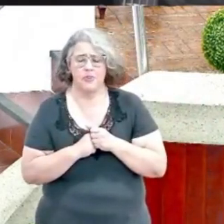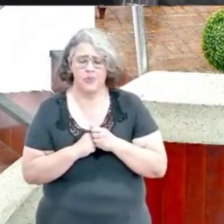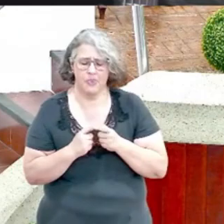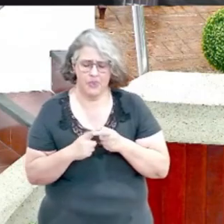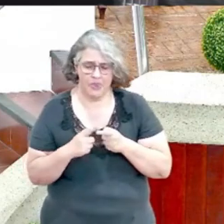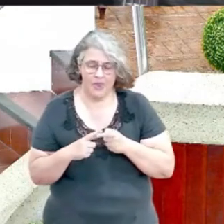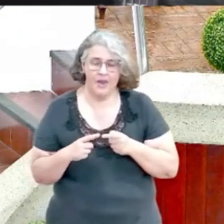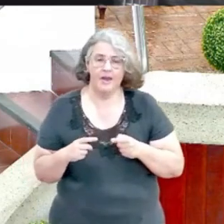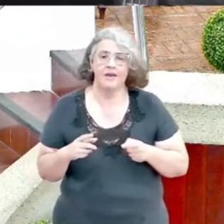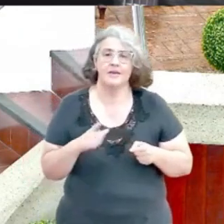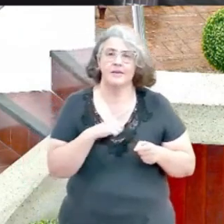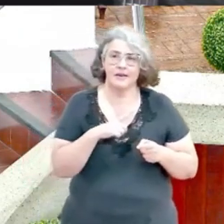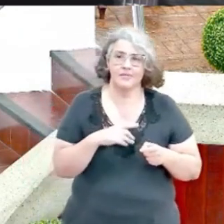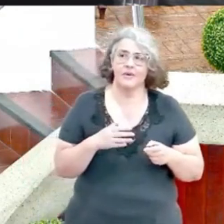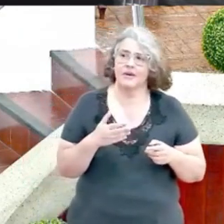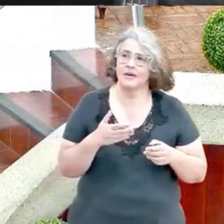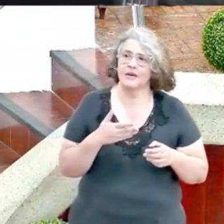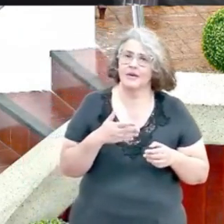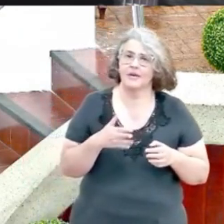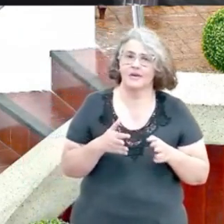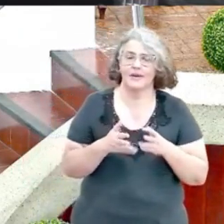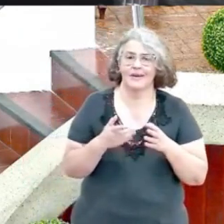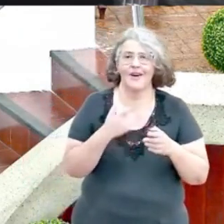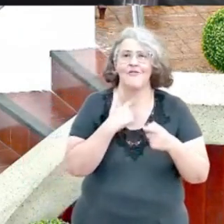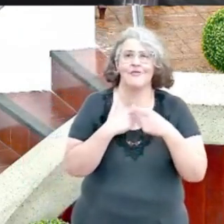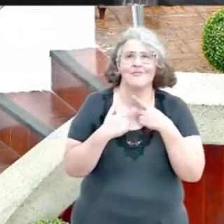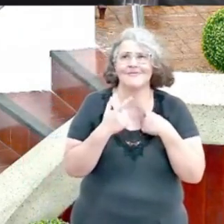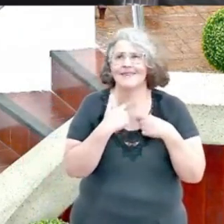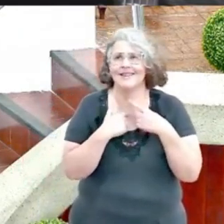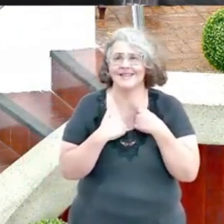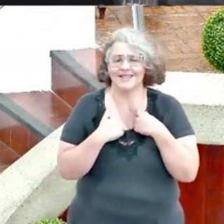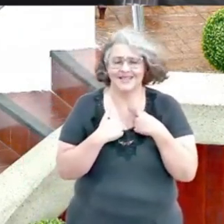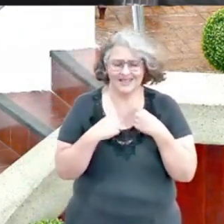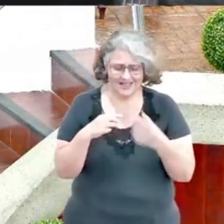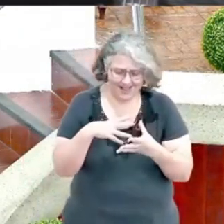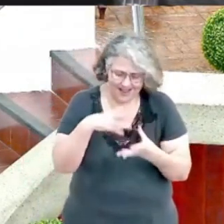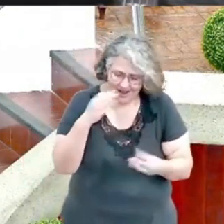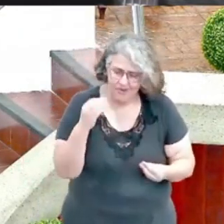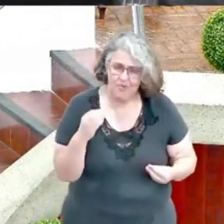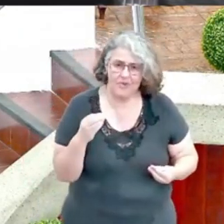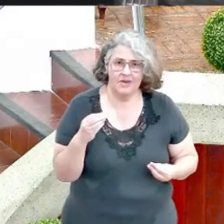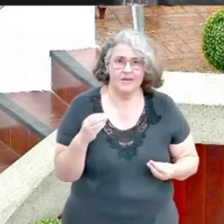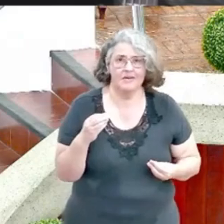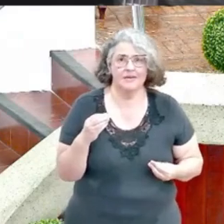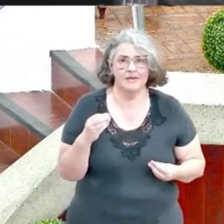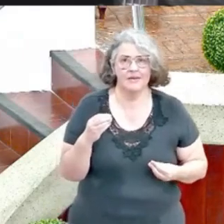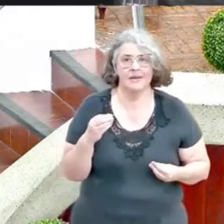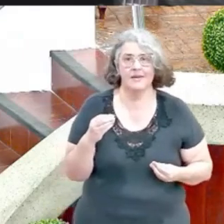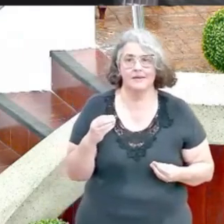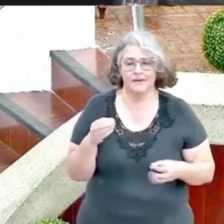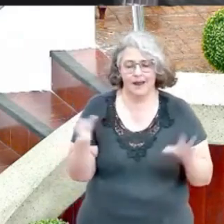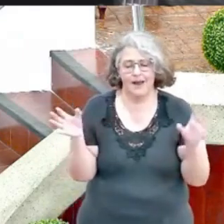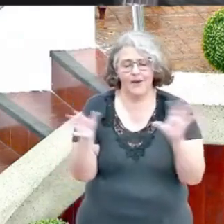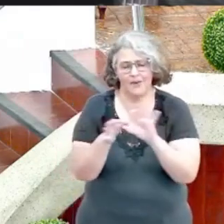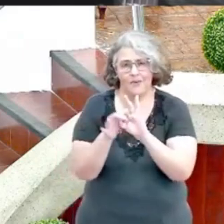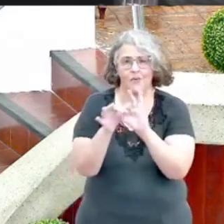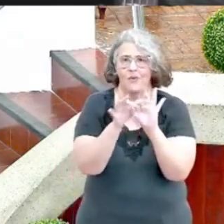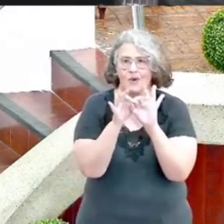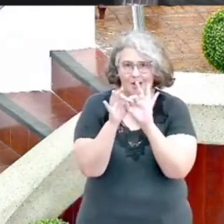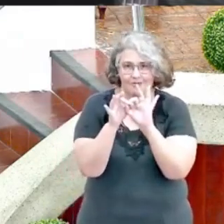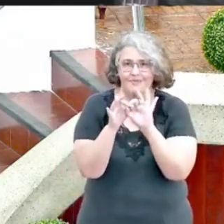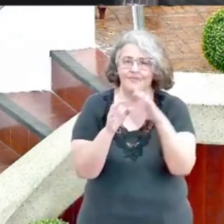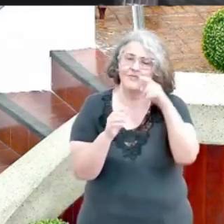que estão unidos a Cristo. O desejo da nossa alma é a comunhão dos